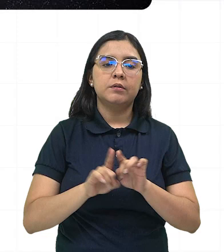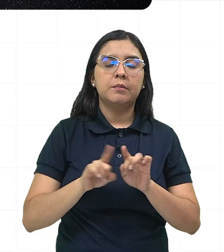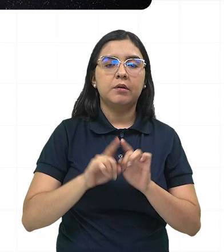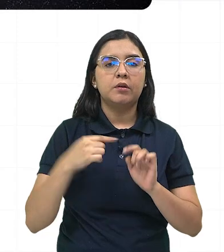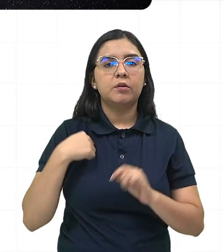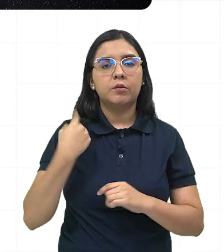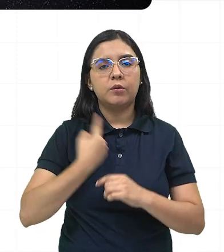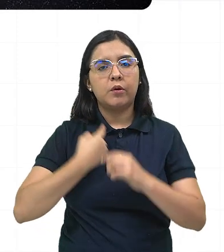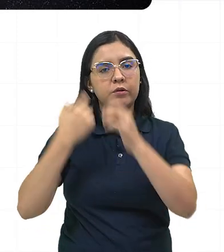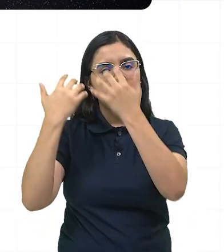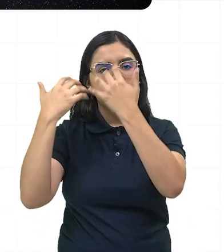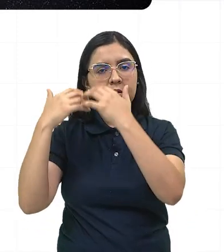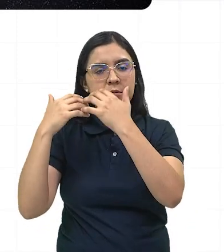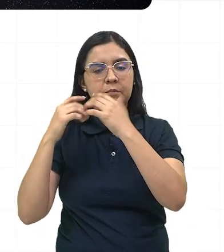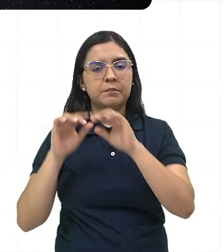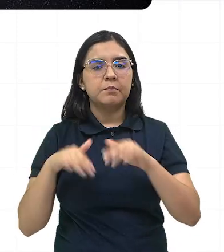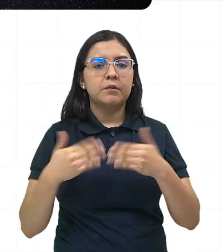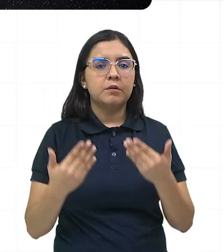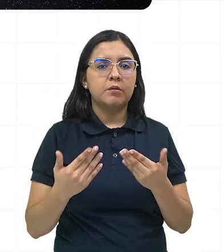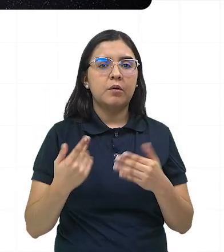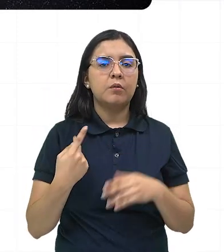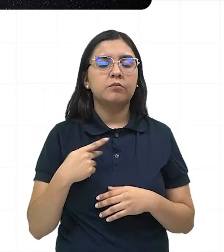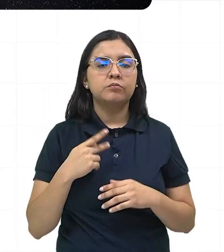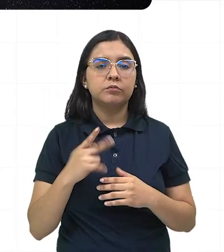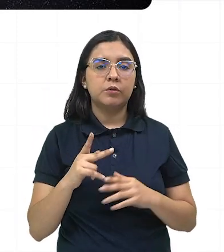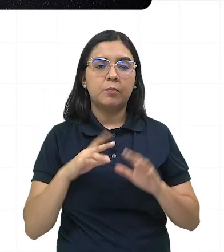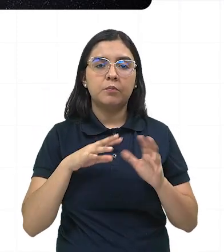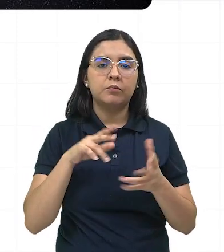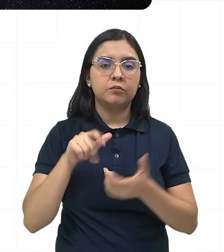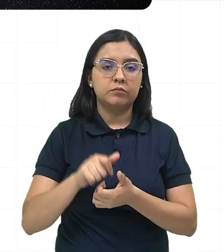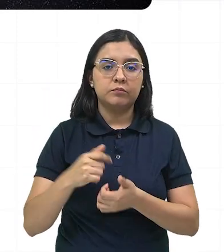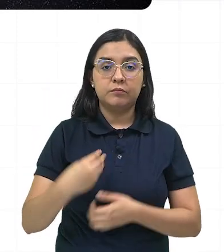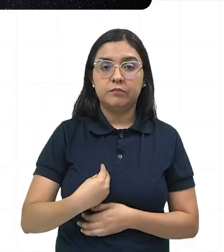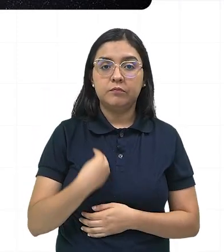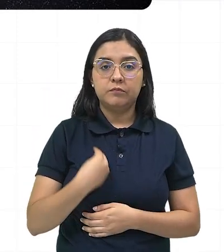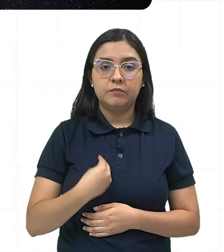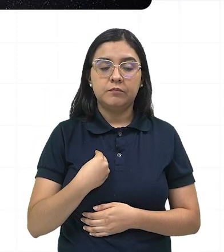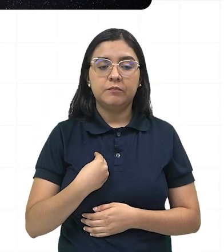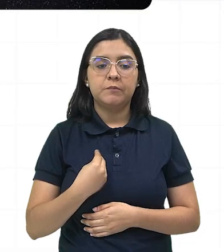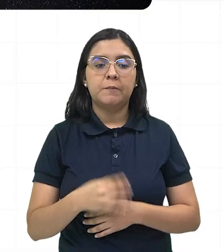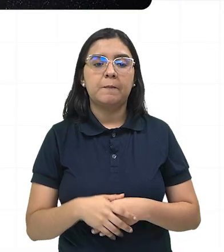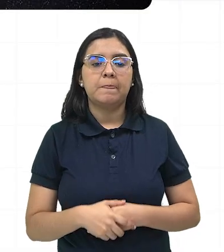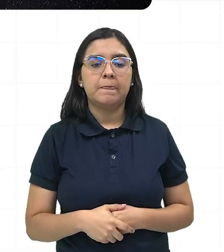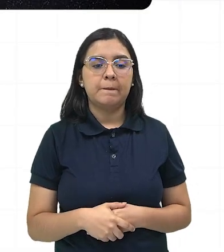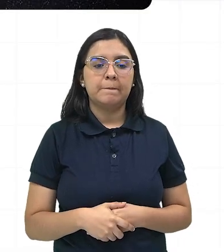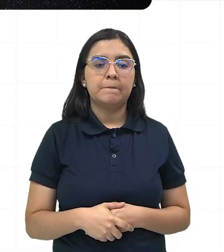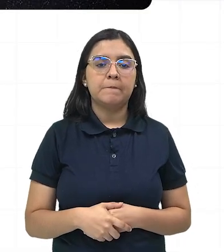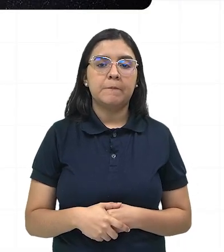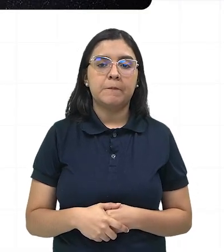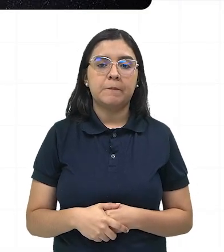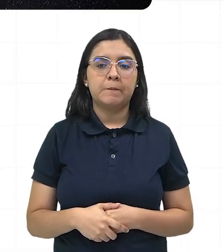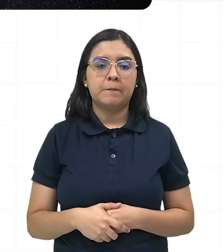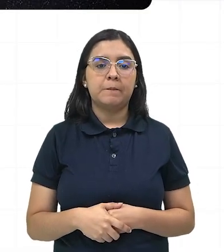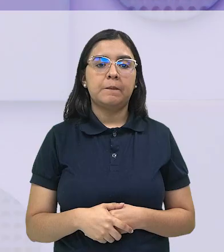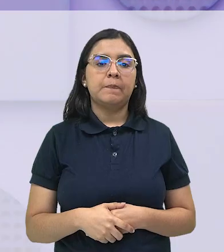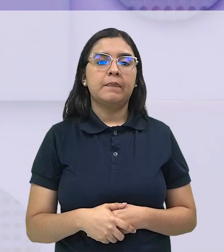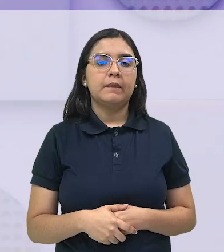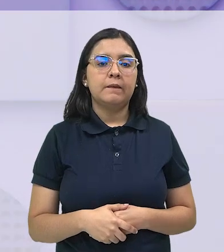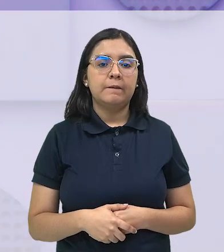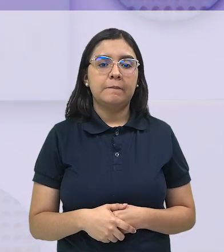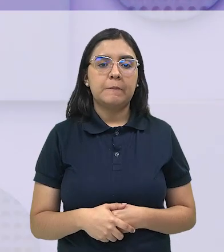nossa cabeça. Mas em que mundo você vive? Mas eu diria mais ainda, né? Voltando aqui para mim, por